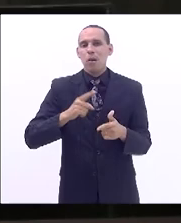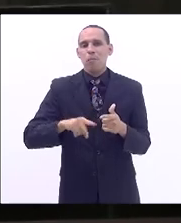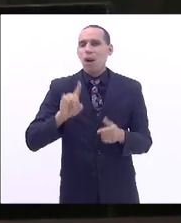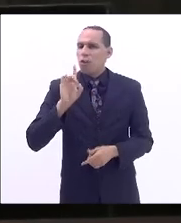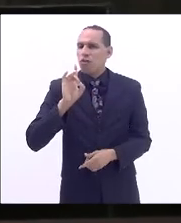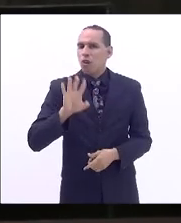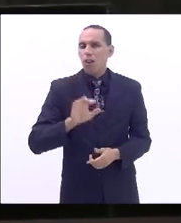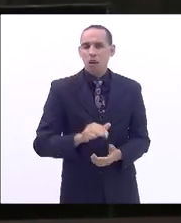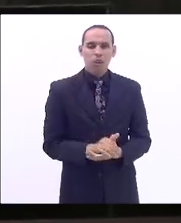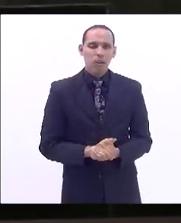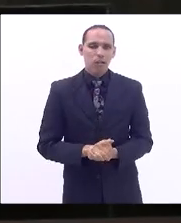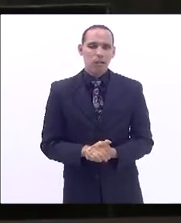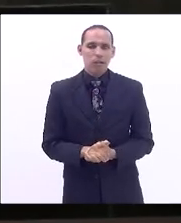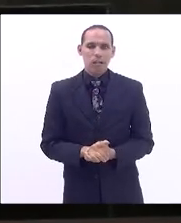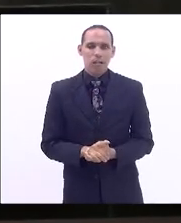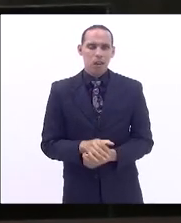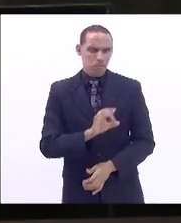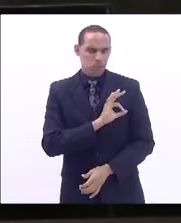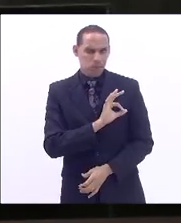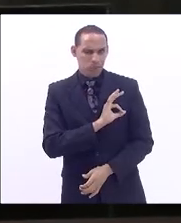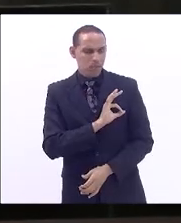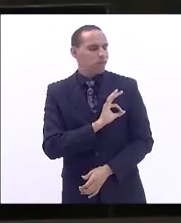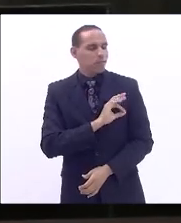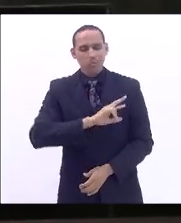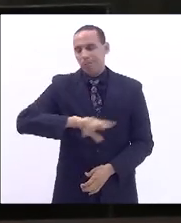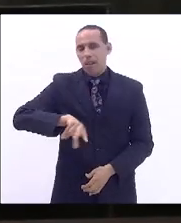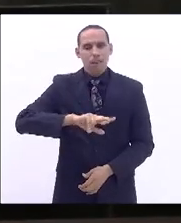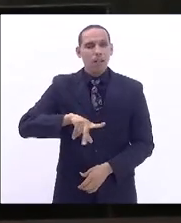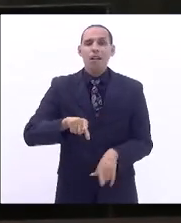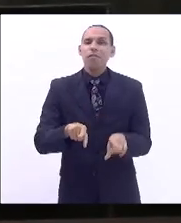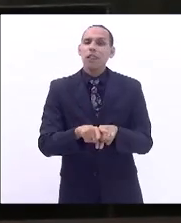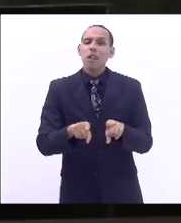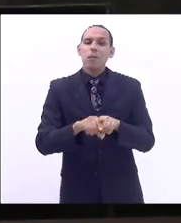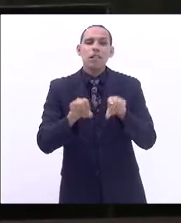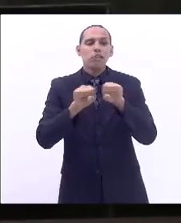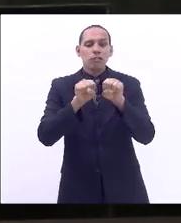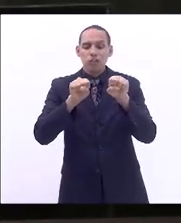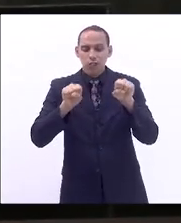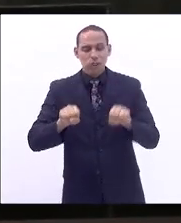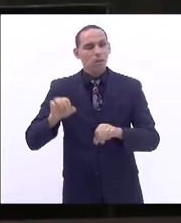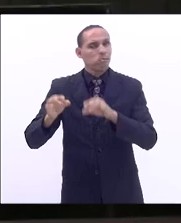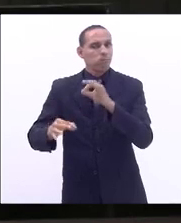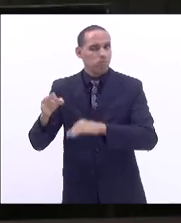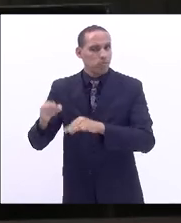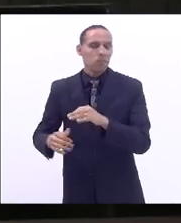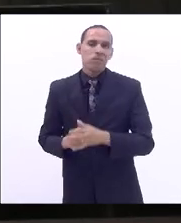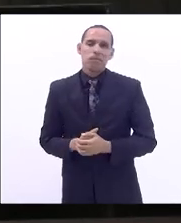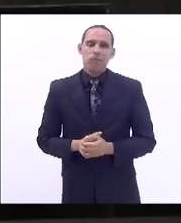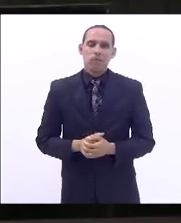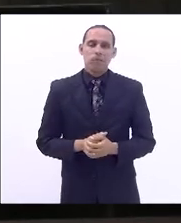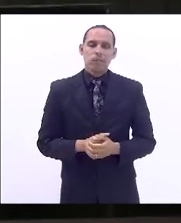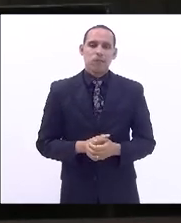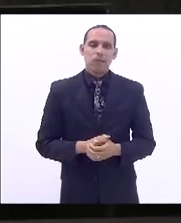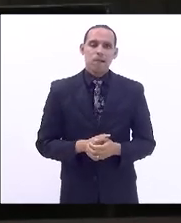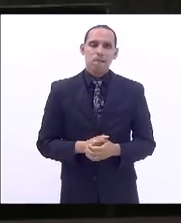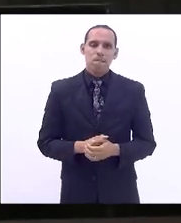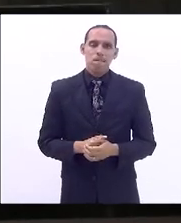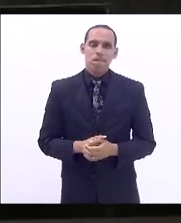especificamente da polícia Isso é um problema também do sistema de justiça que